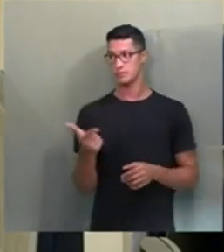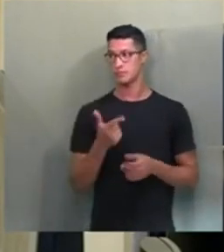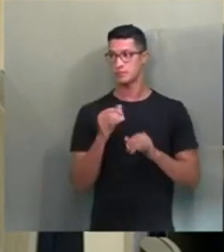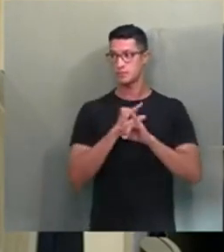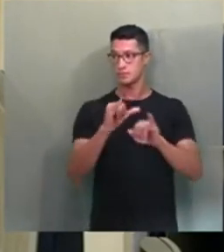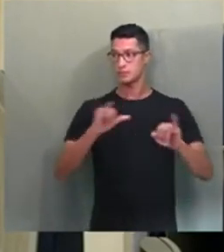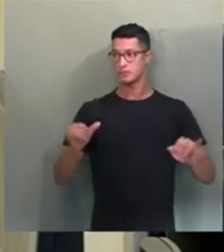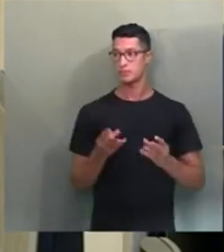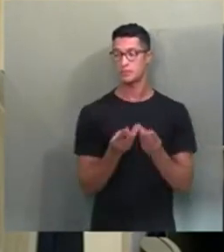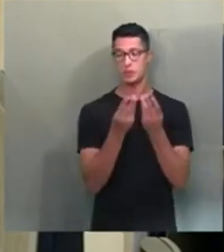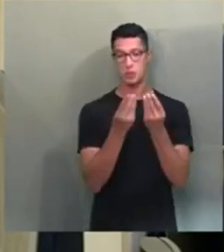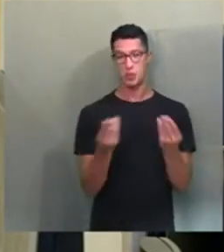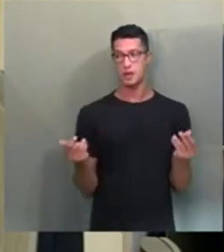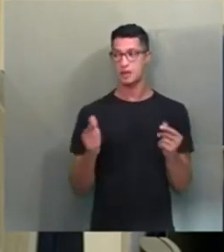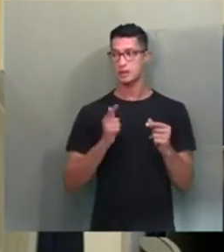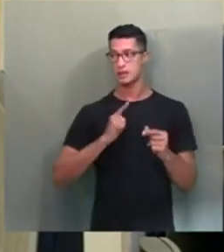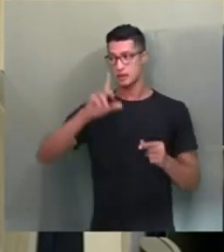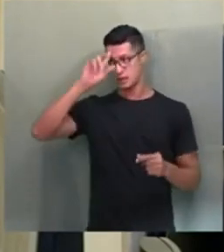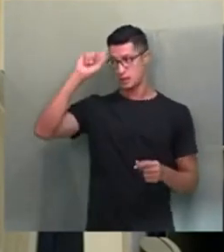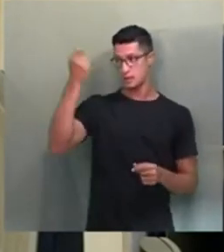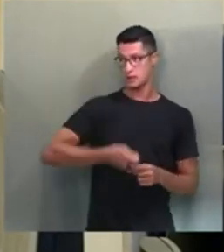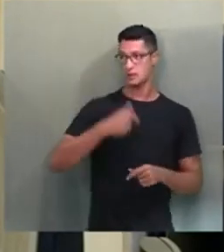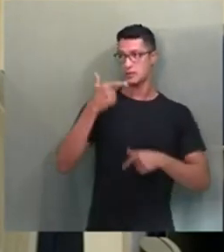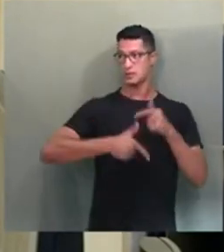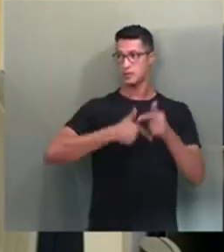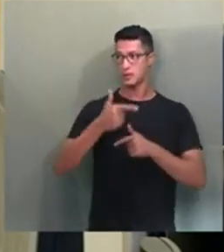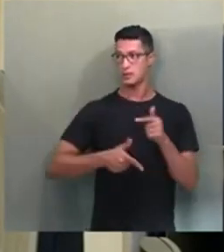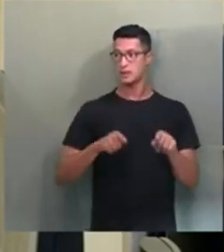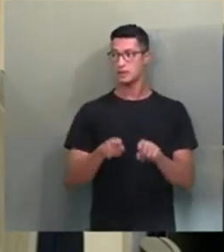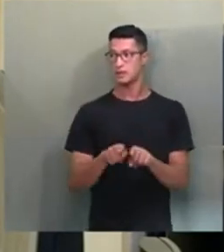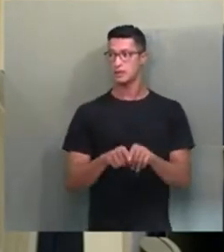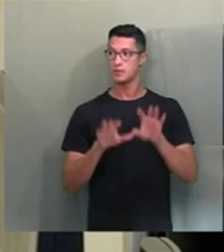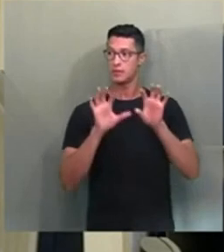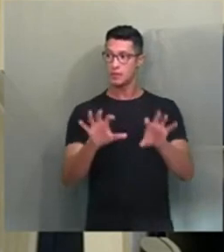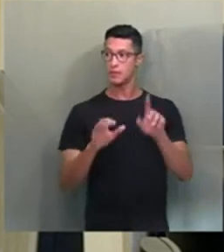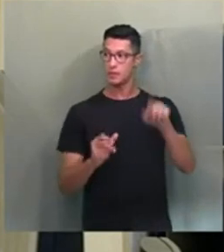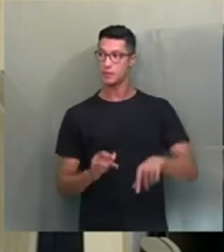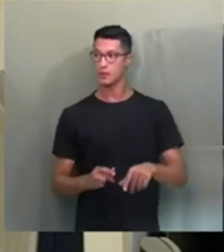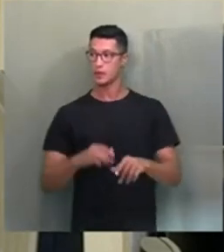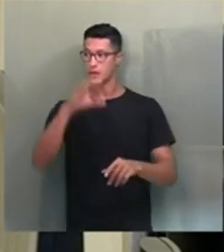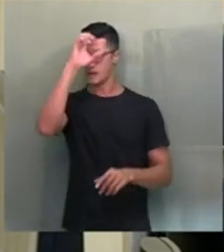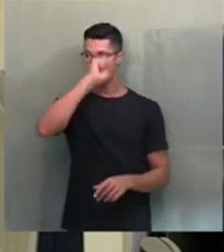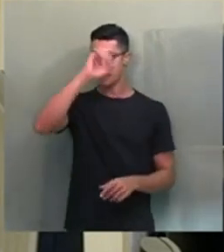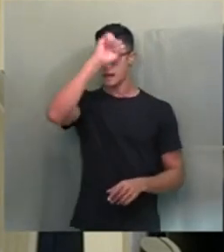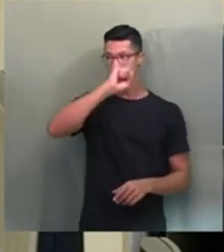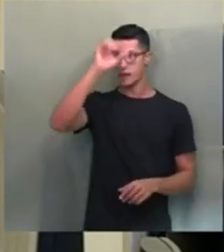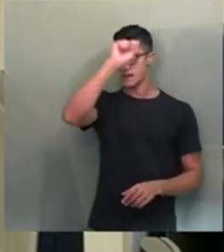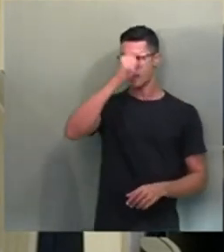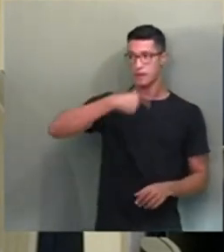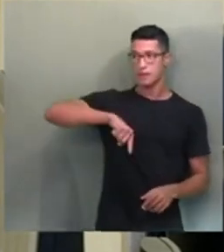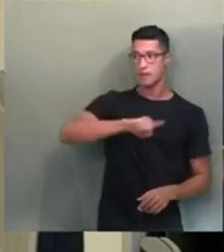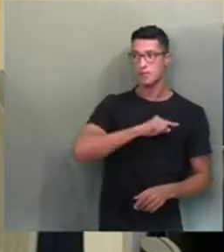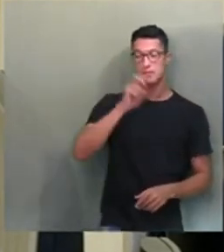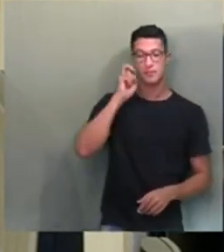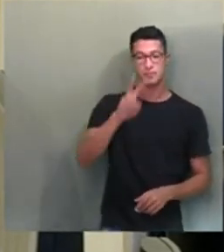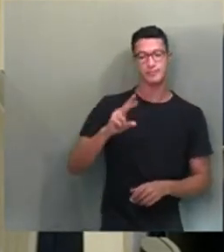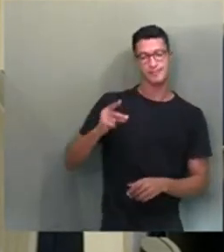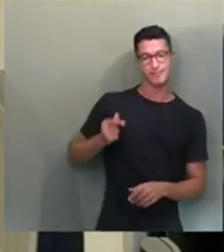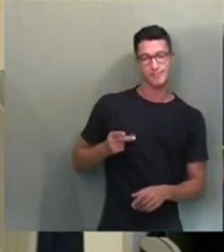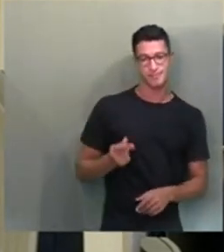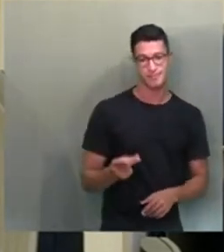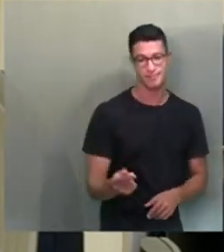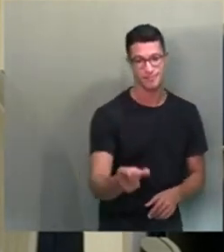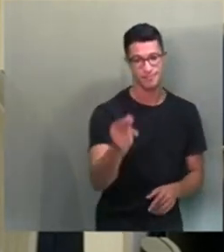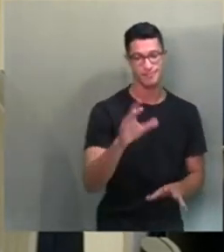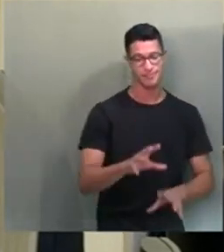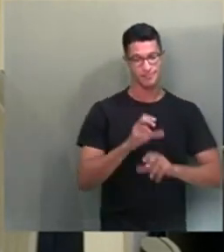qualidade, dificilmente tomamos decisões também de qualidade. Esse aprendizado a gente vem ao longo de décadas